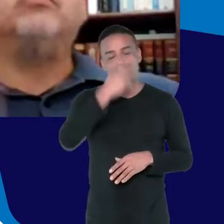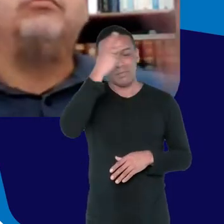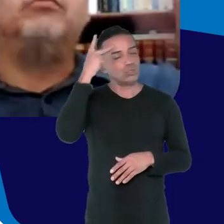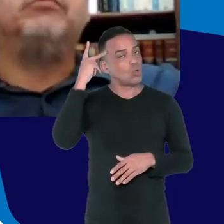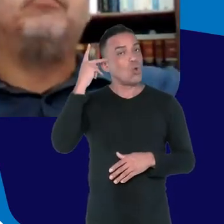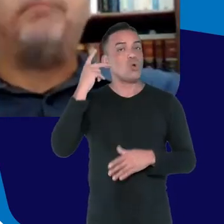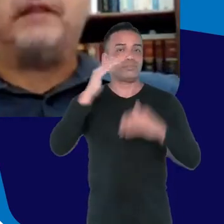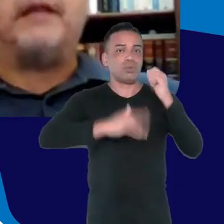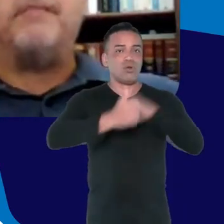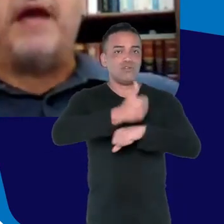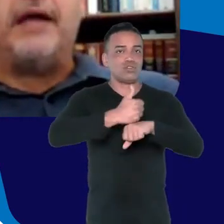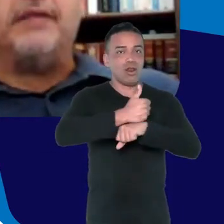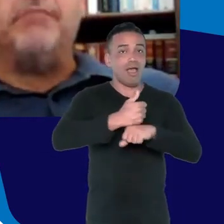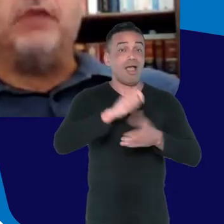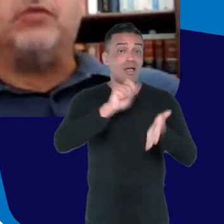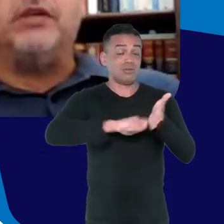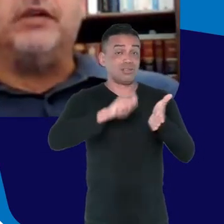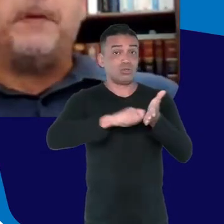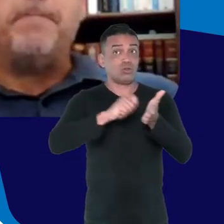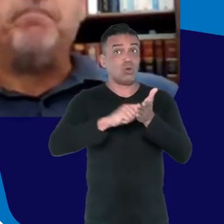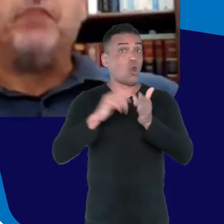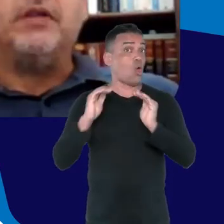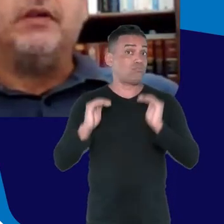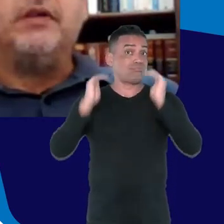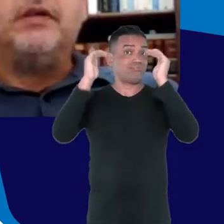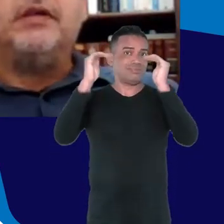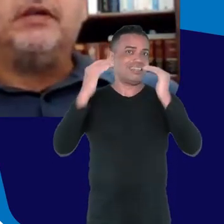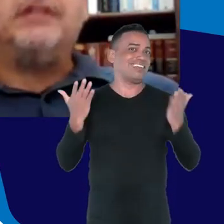coloco num patamar meio que